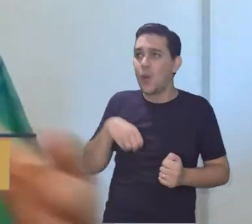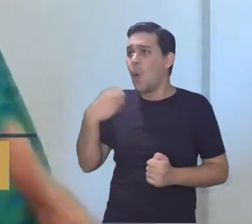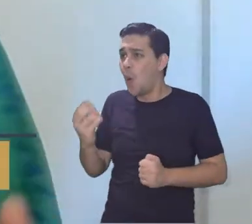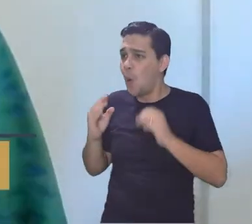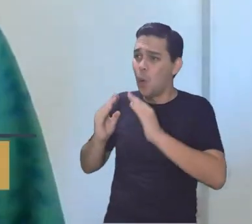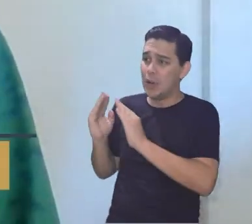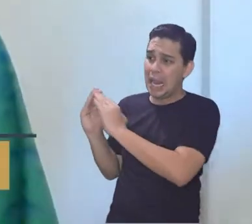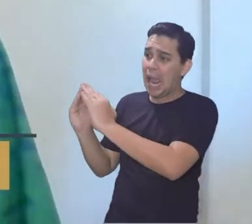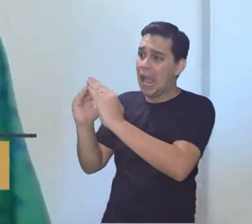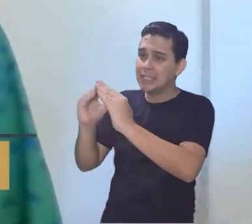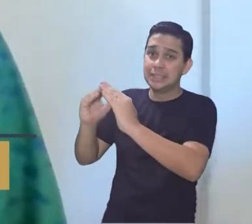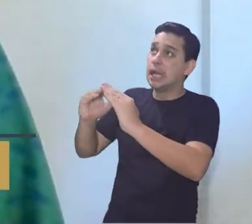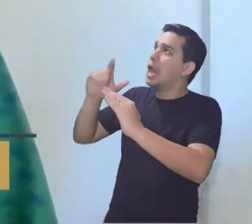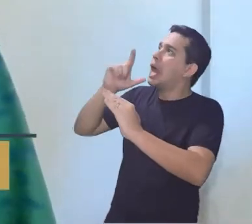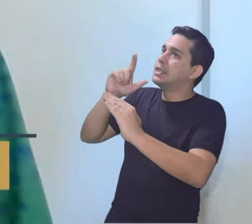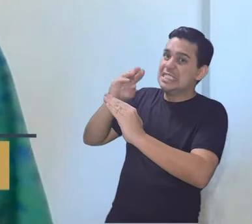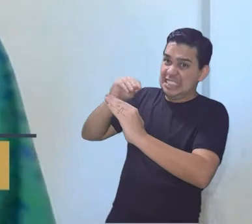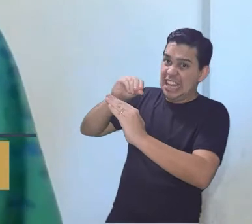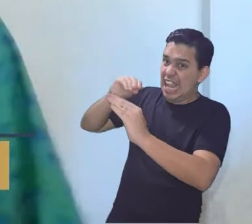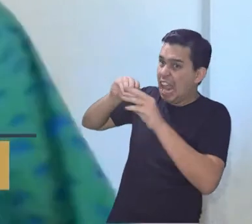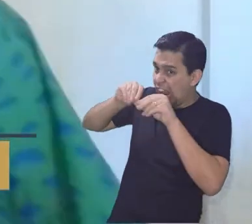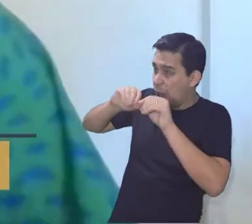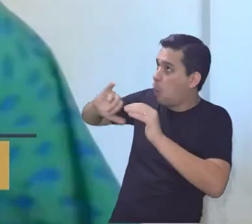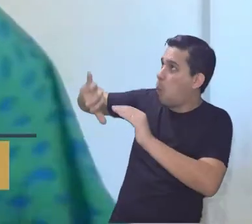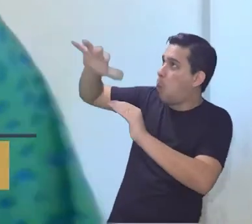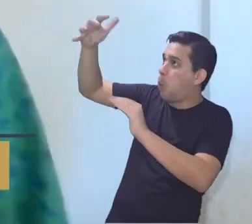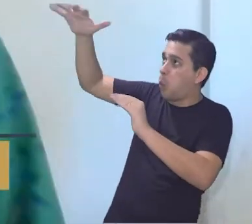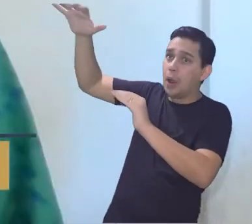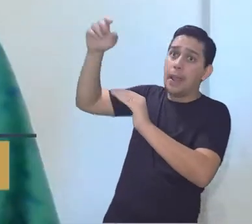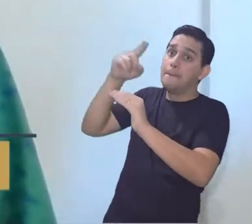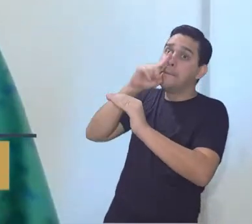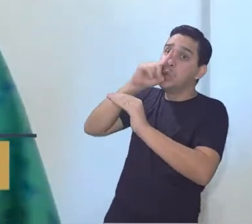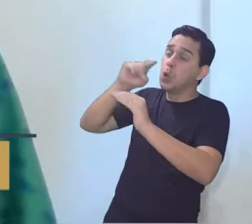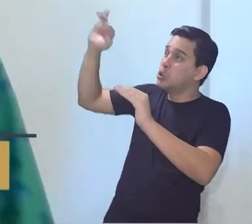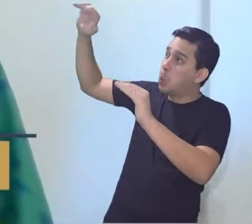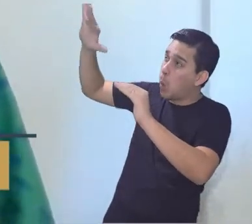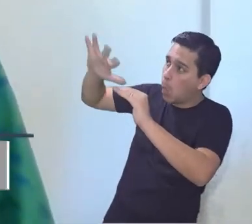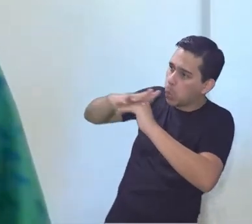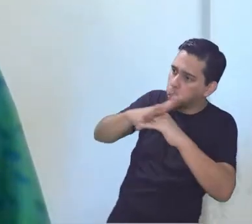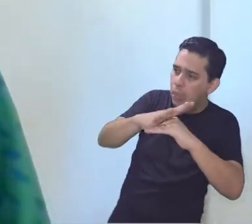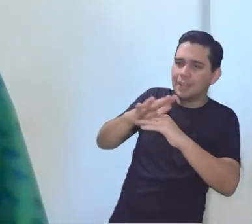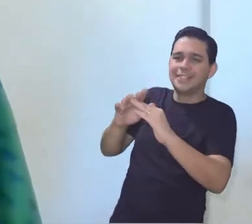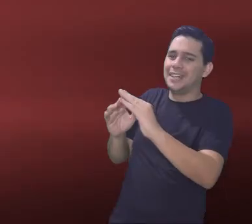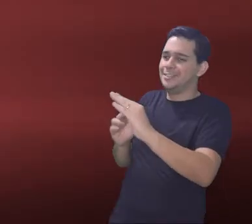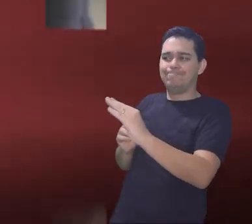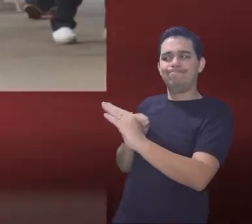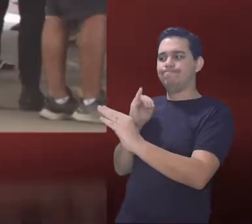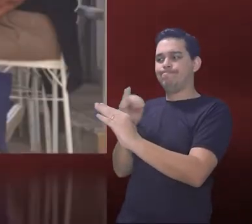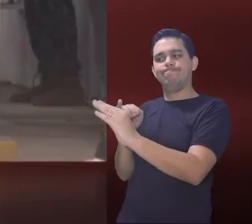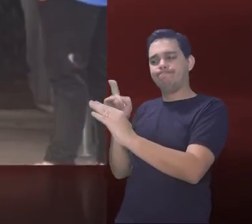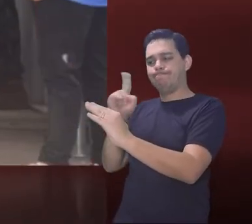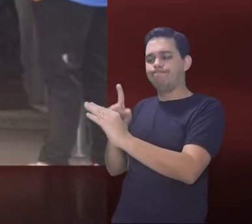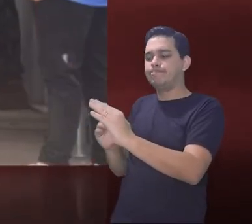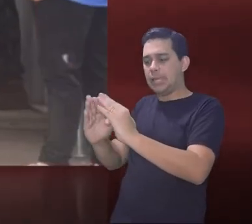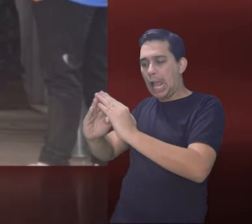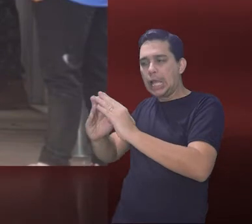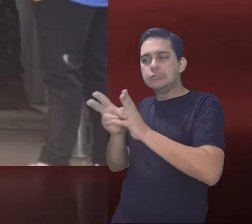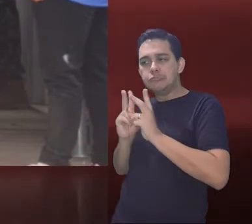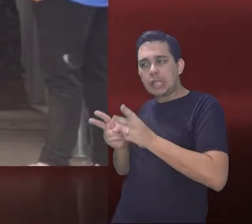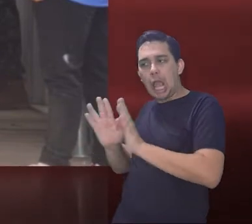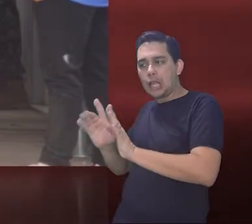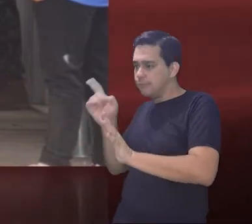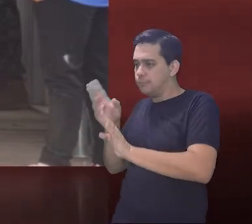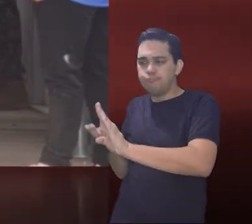como de risco remanescente. Então, essas pessoas tiveram que se dirigir a